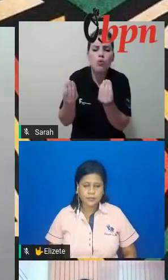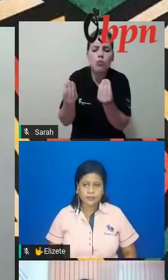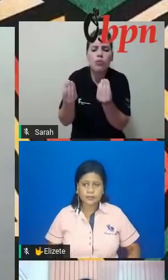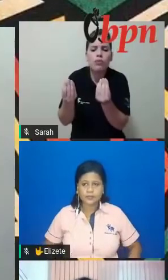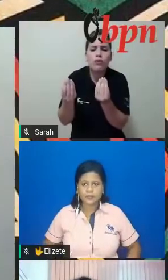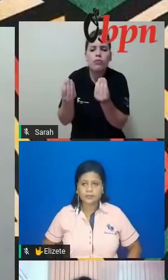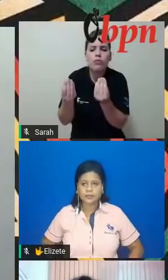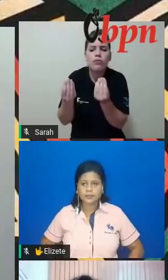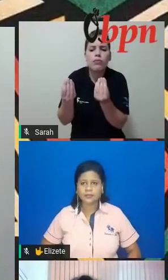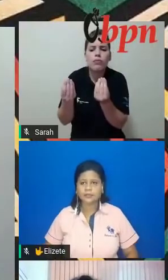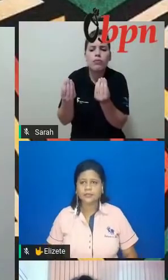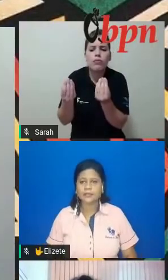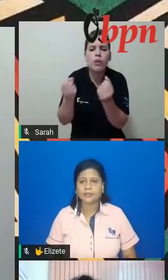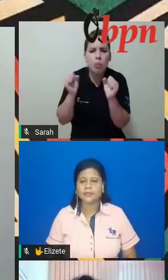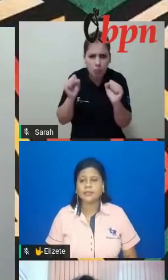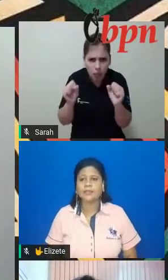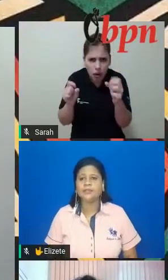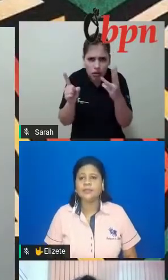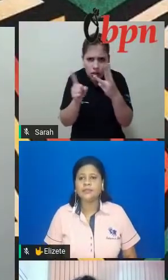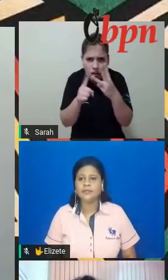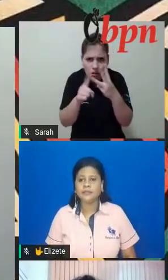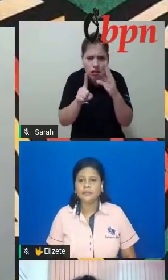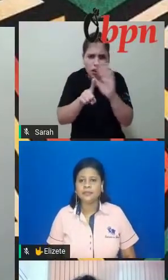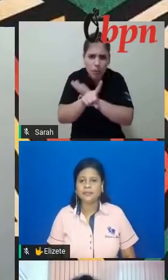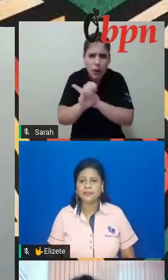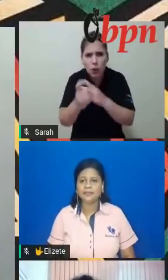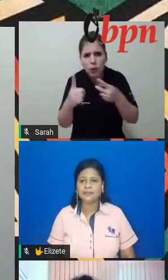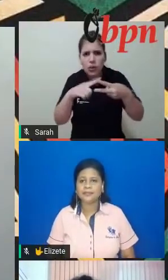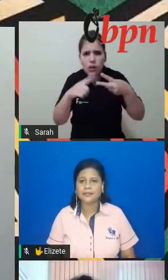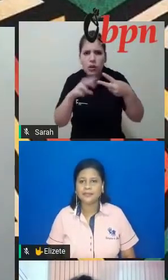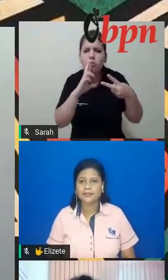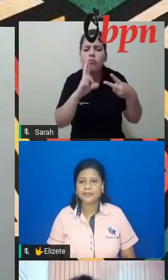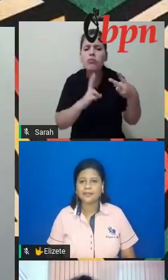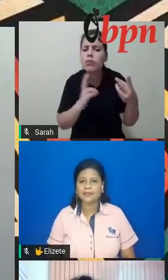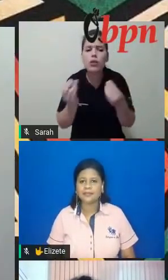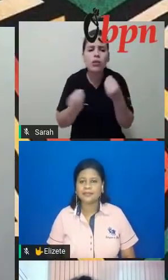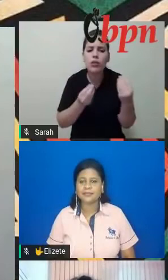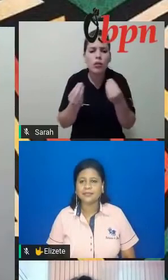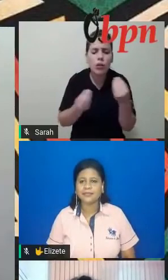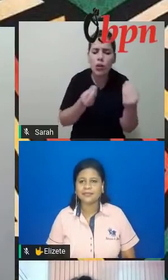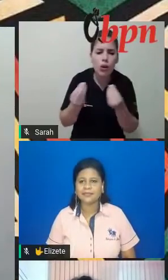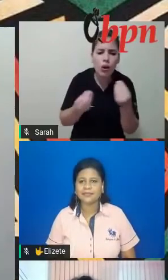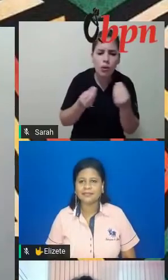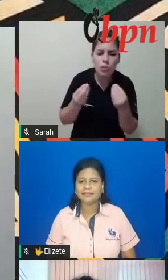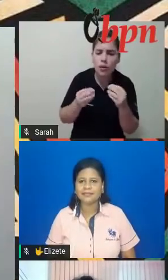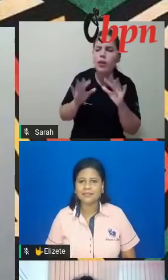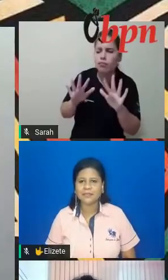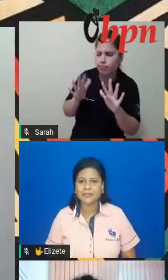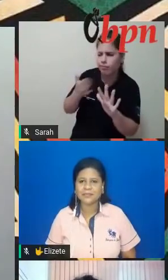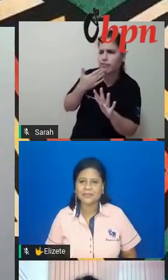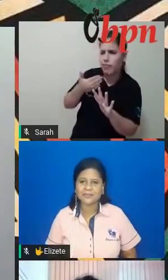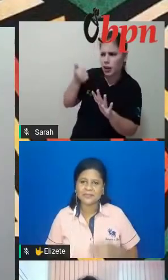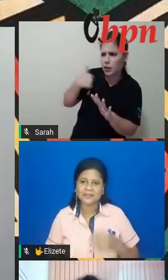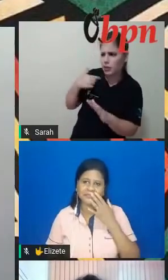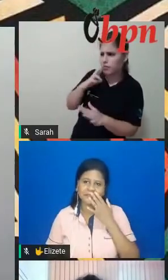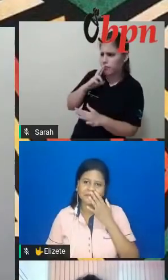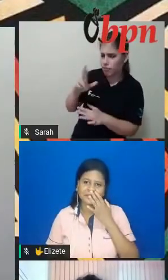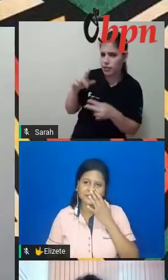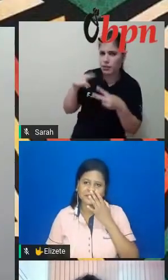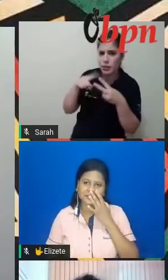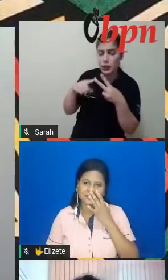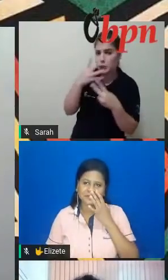né? Posso fazer a terceira ou você quer responder essas duas? Eu acho que eu prefiro de duas, porque aí eu não